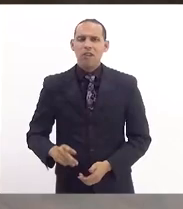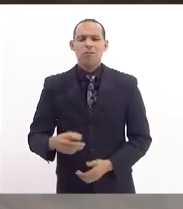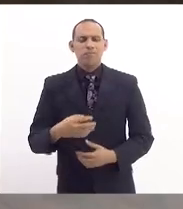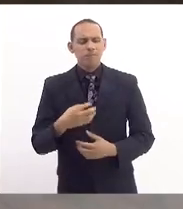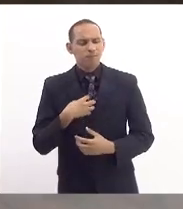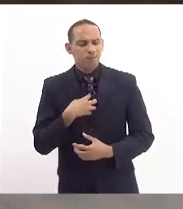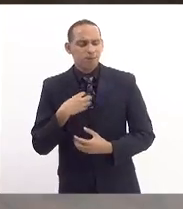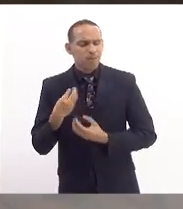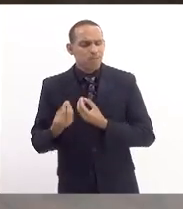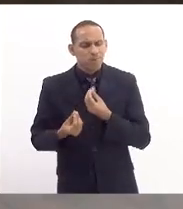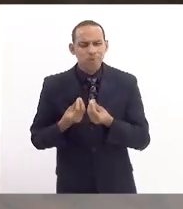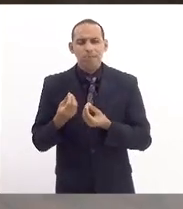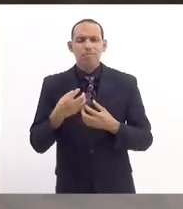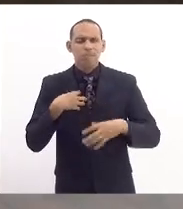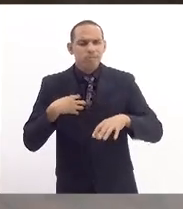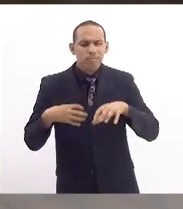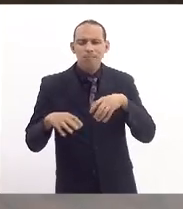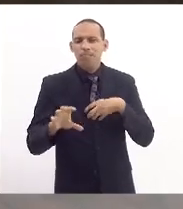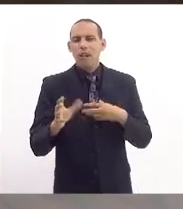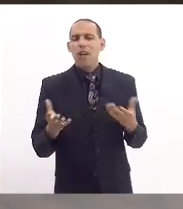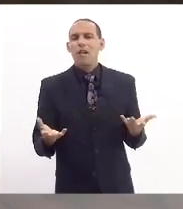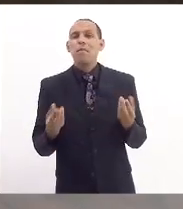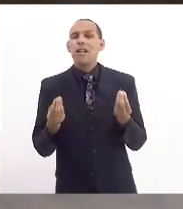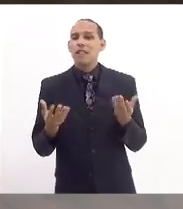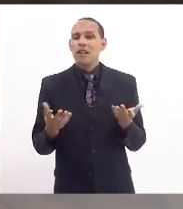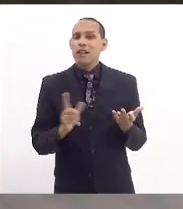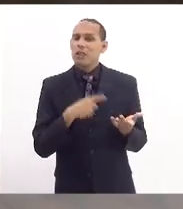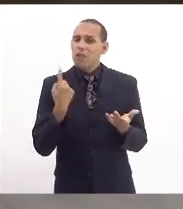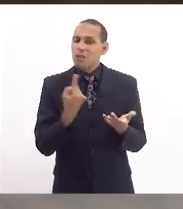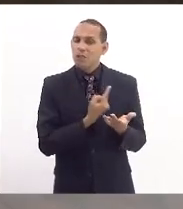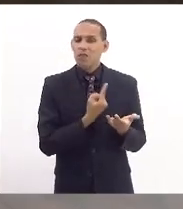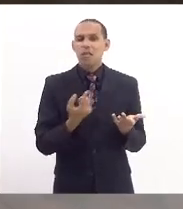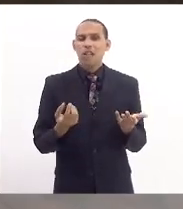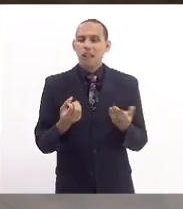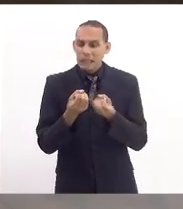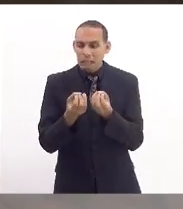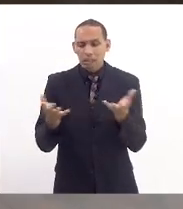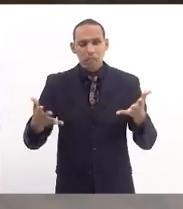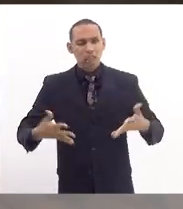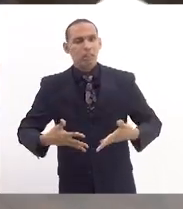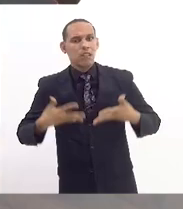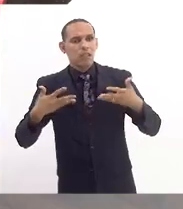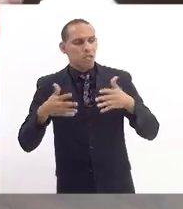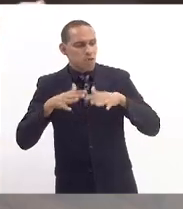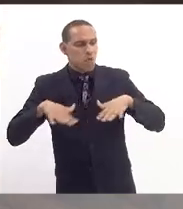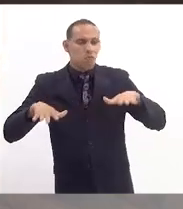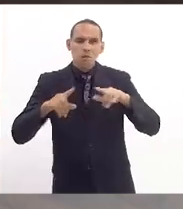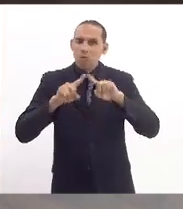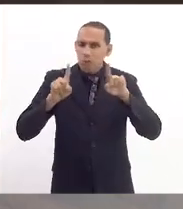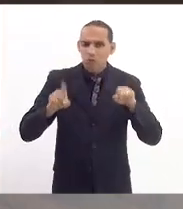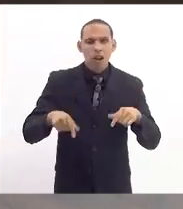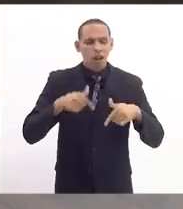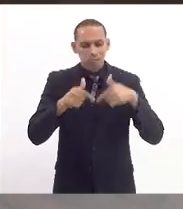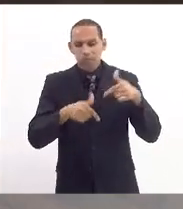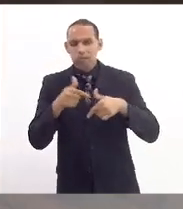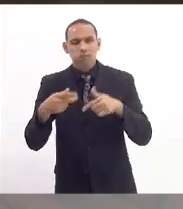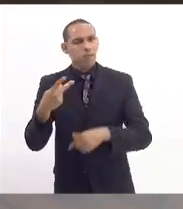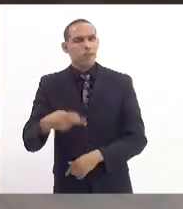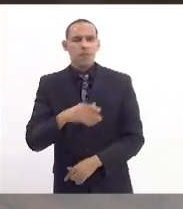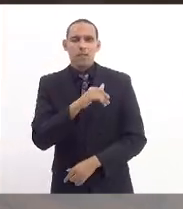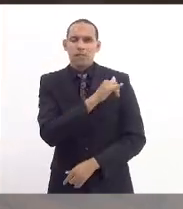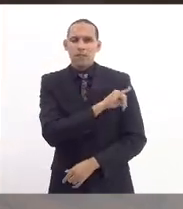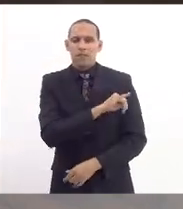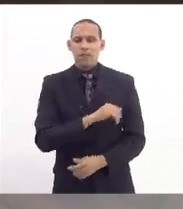sensibilidade né que a gente possa minimamente da dignidade os trabalhadores e trabalhadores do Estado do Rio de